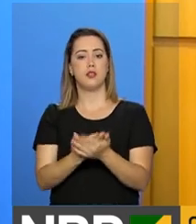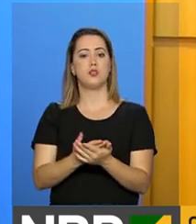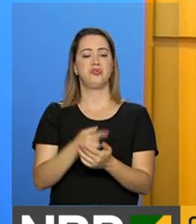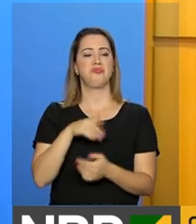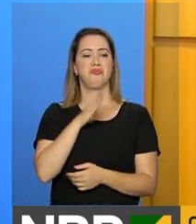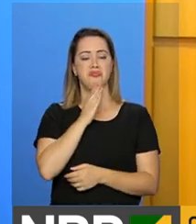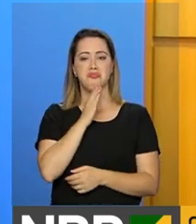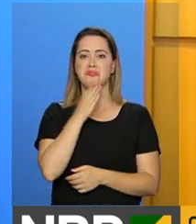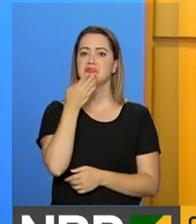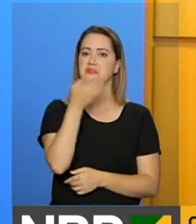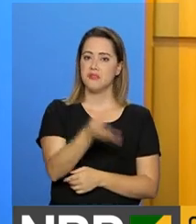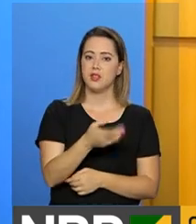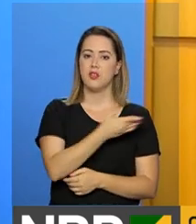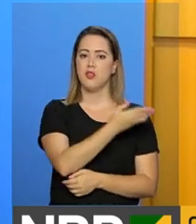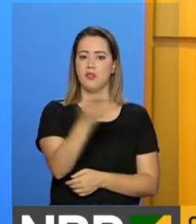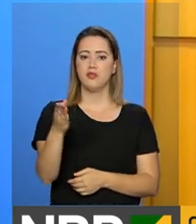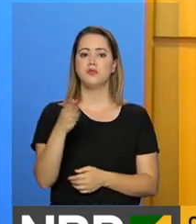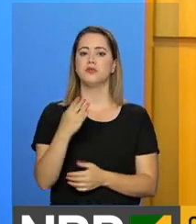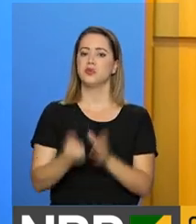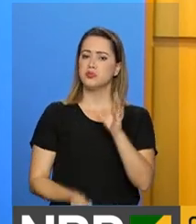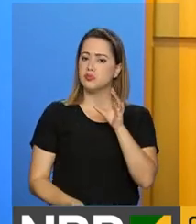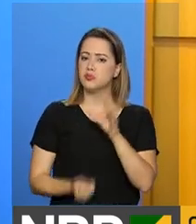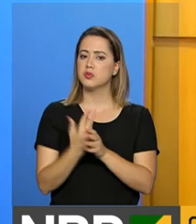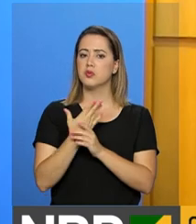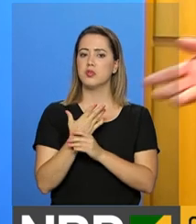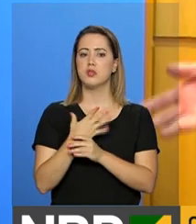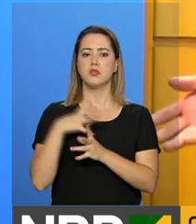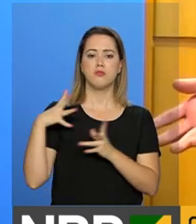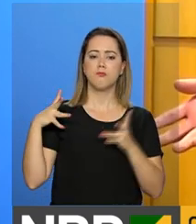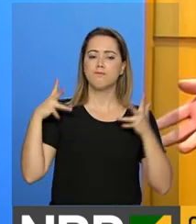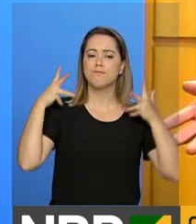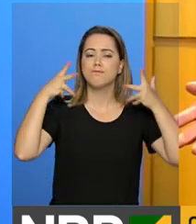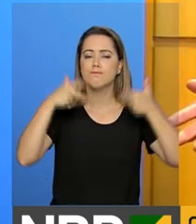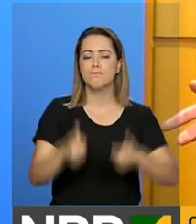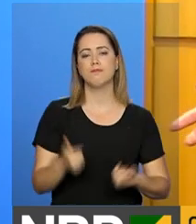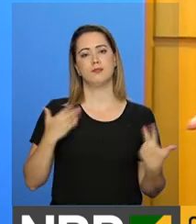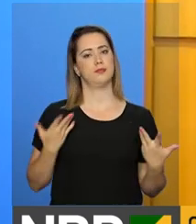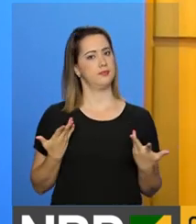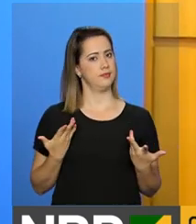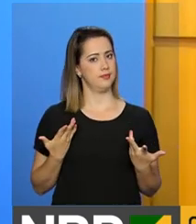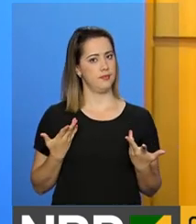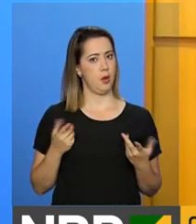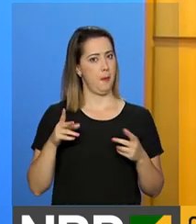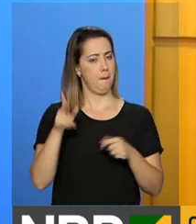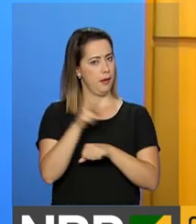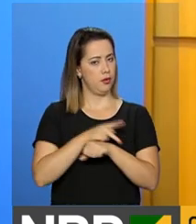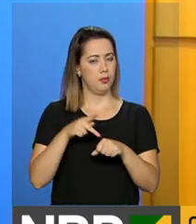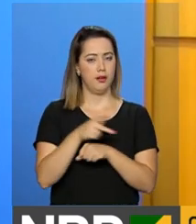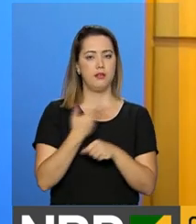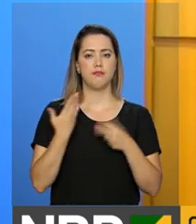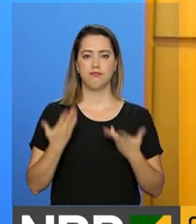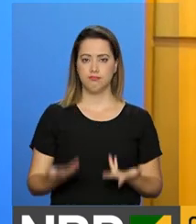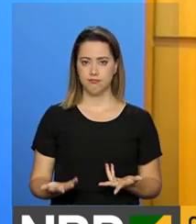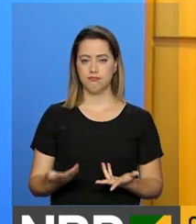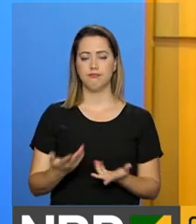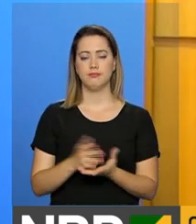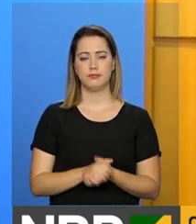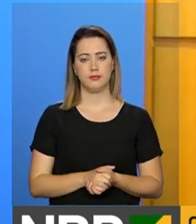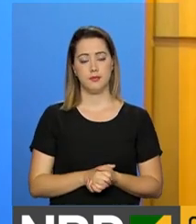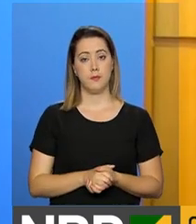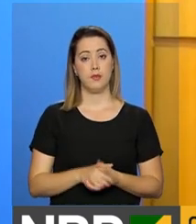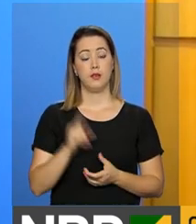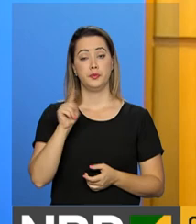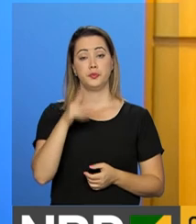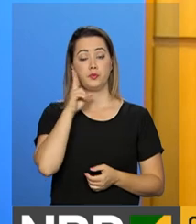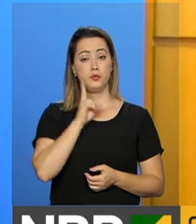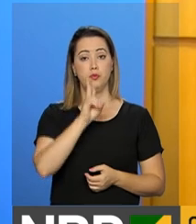conheci. Na verdade, é isso. Vocês produzem uma coisa extraordinária para o país, né?